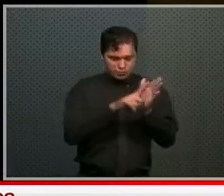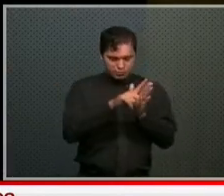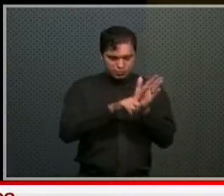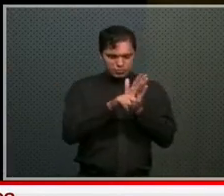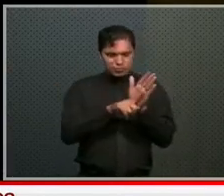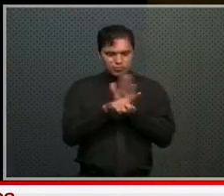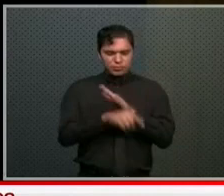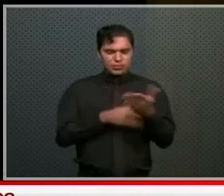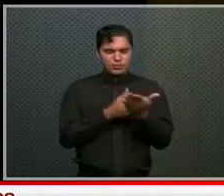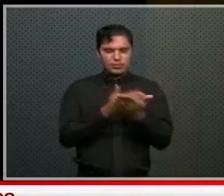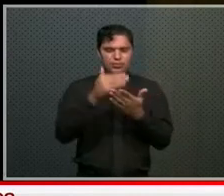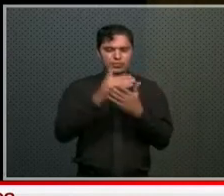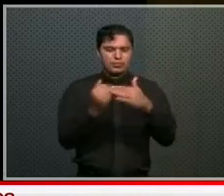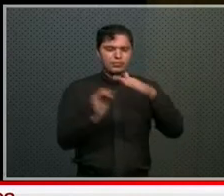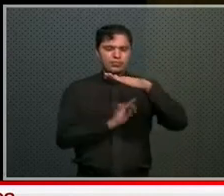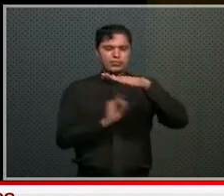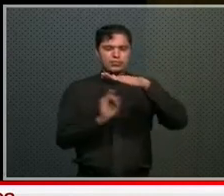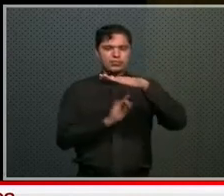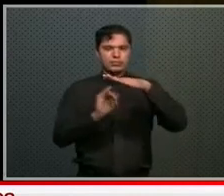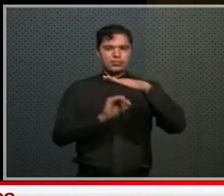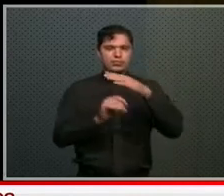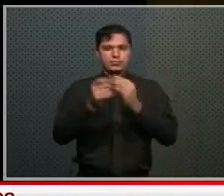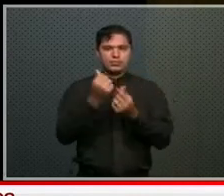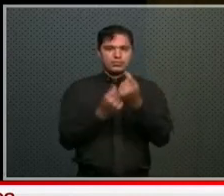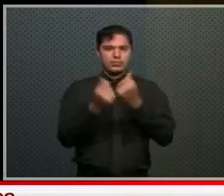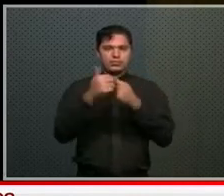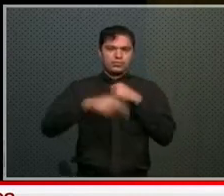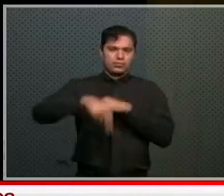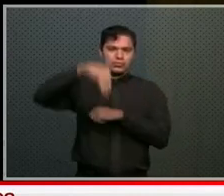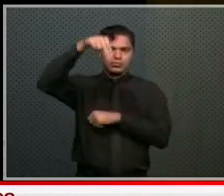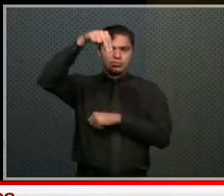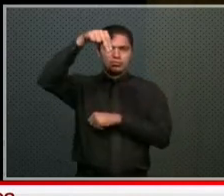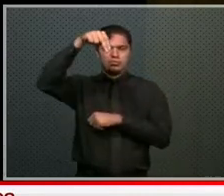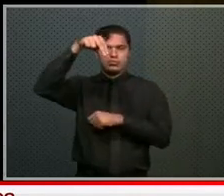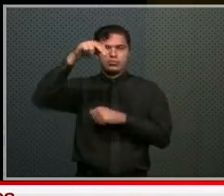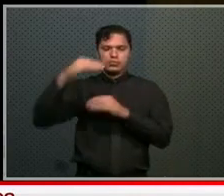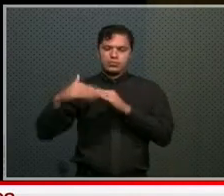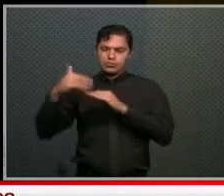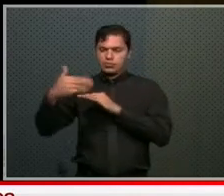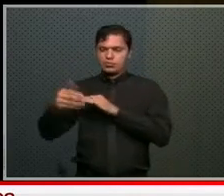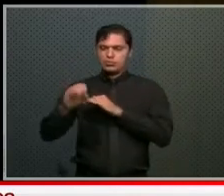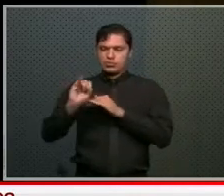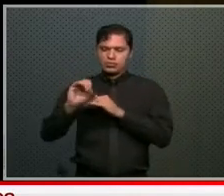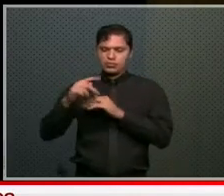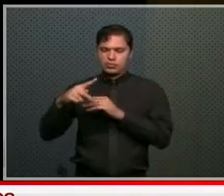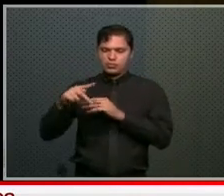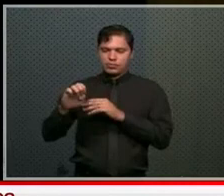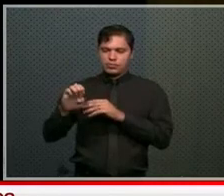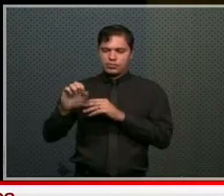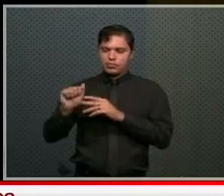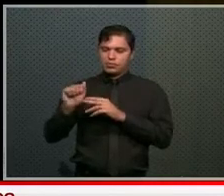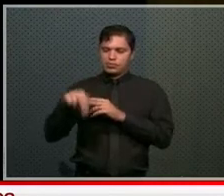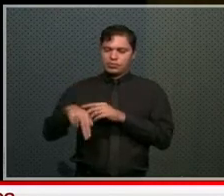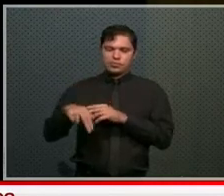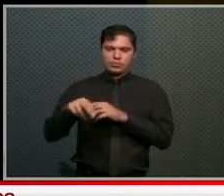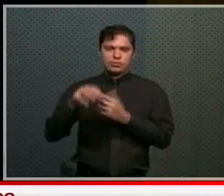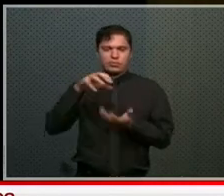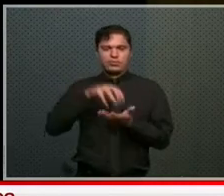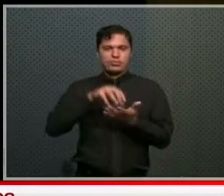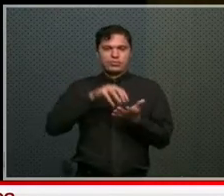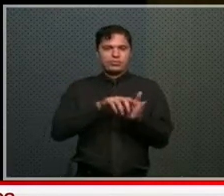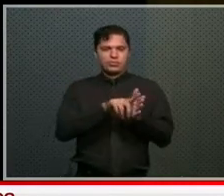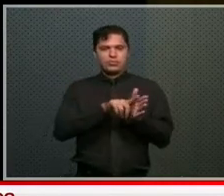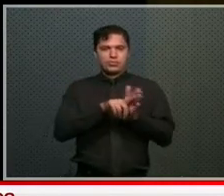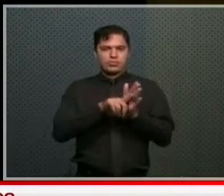iniciada pelo Instituto agronômico do Norte continuada pelo ipean pela pelo centro de pesquisa